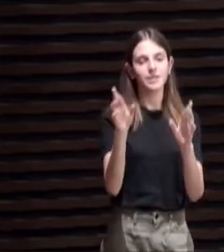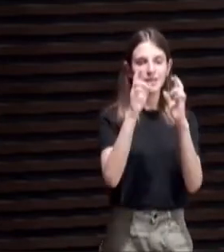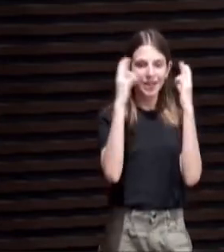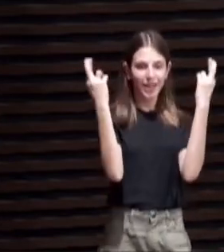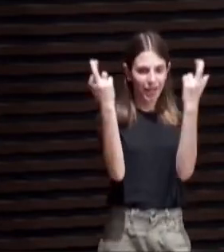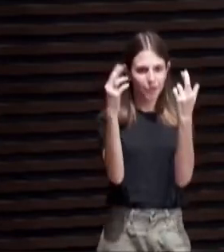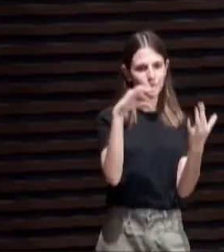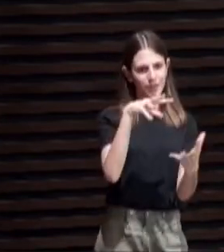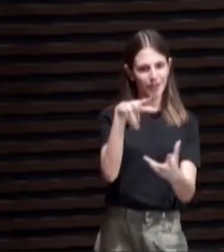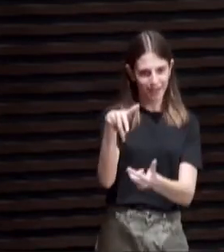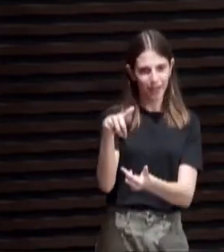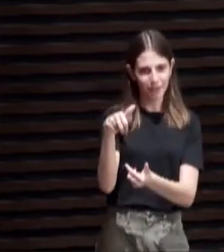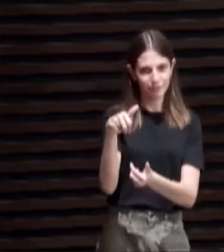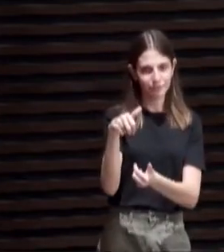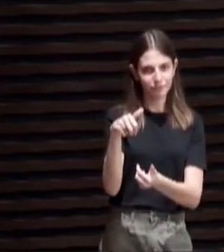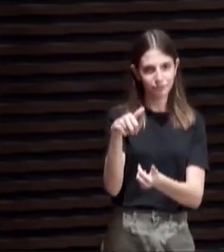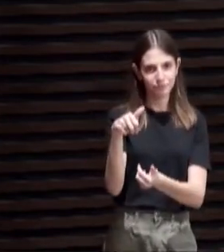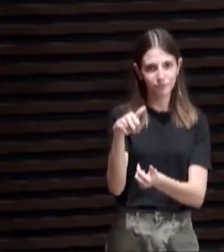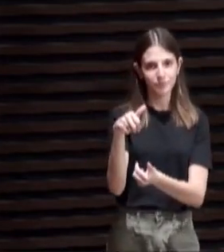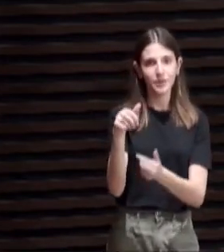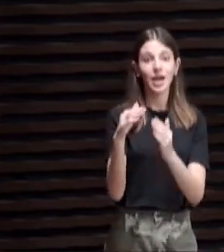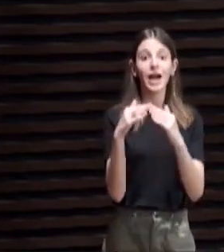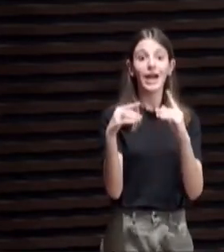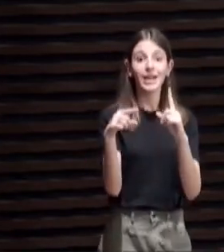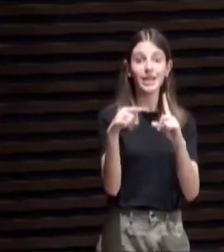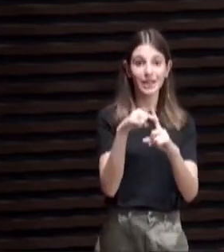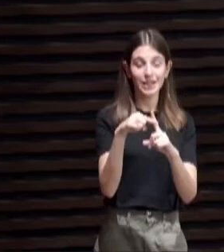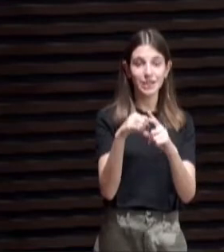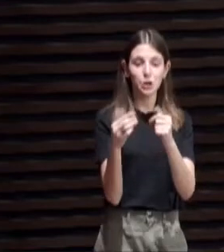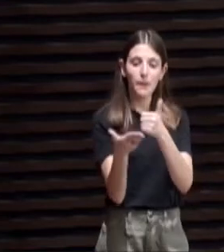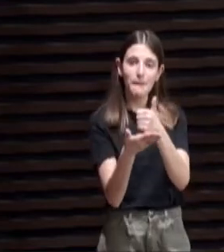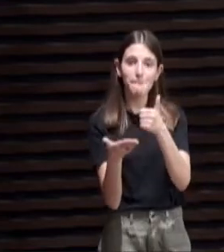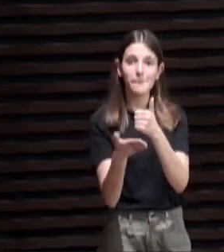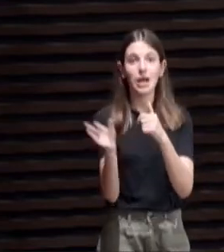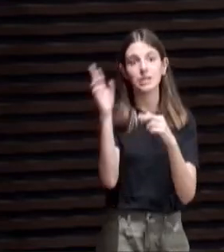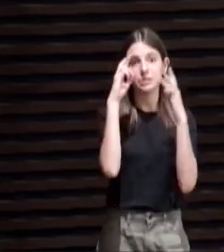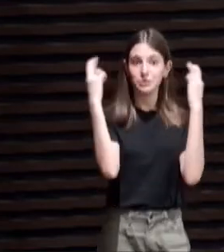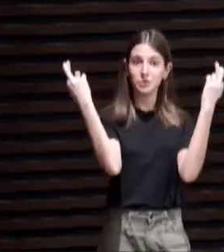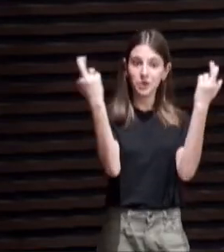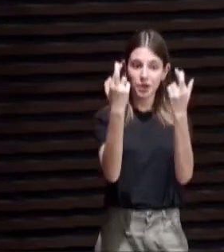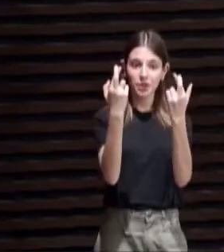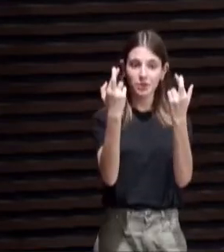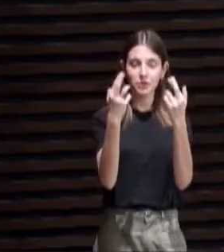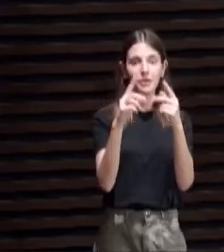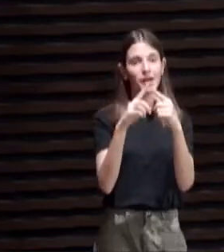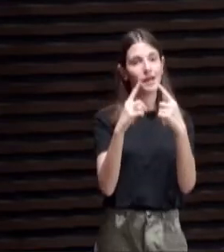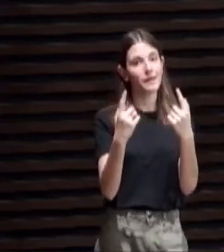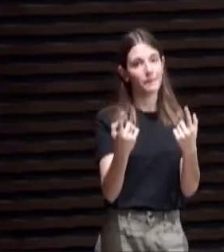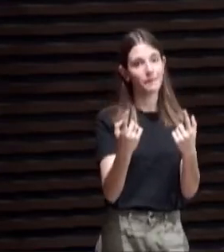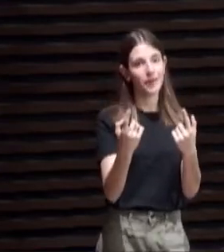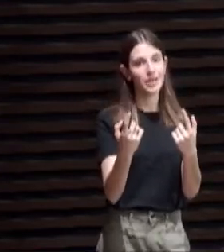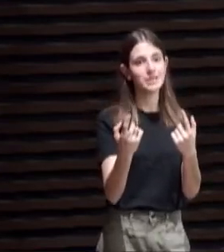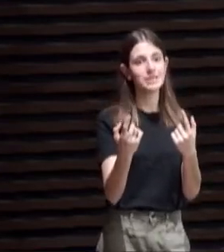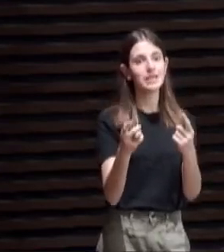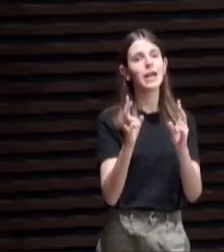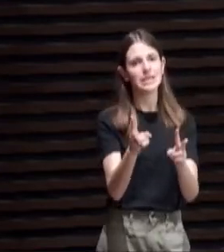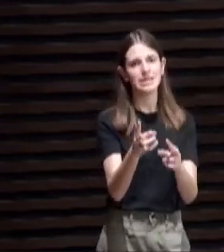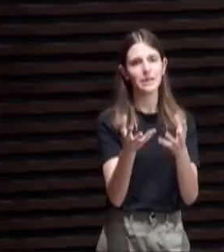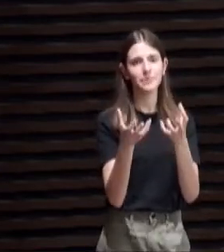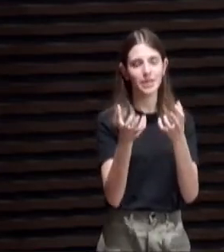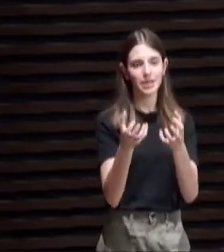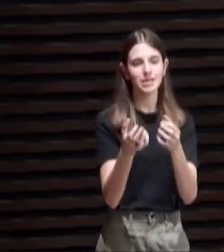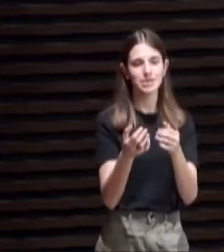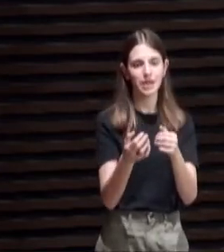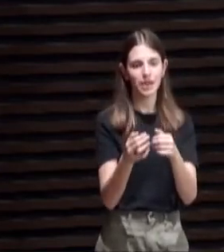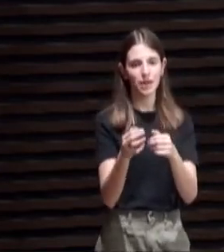é? A igreja é uma embaixada do reino, mas ela não quer ser mais embaixada do reino, ela quer ser um império. E aí